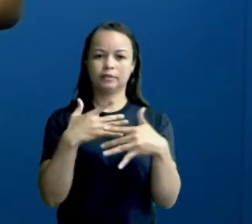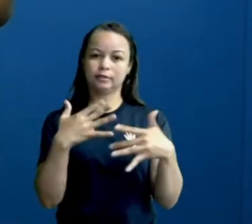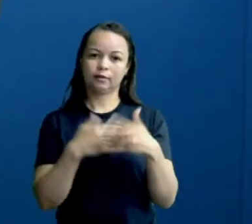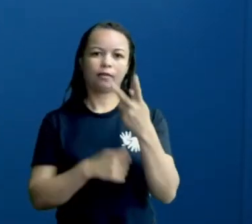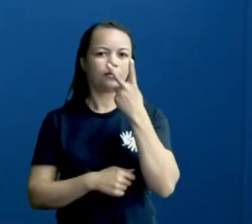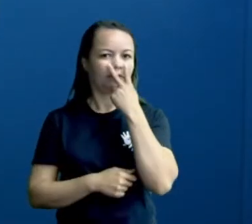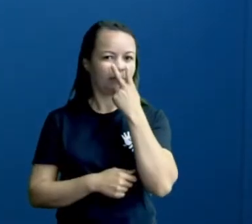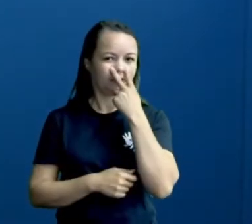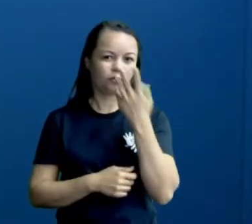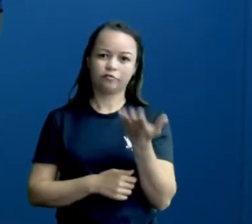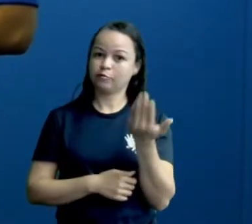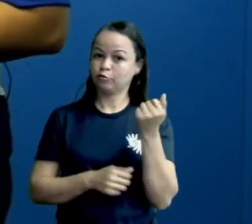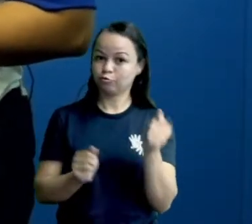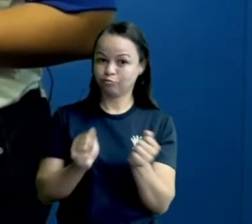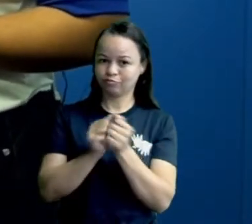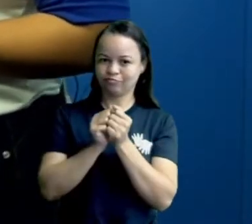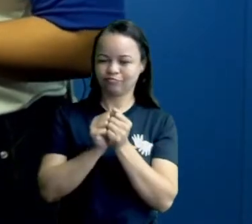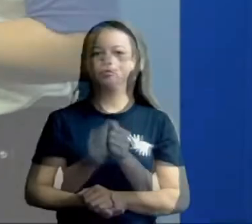comigo?